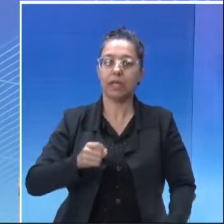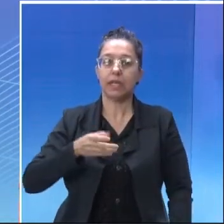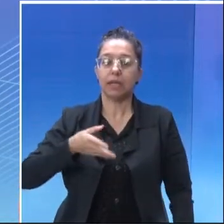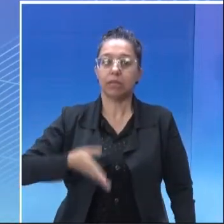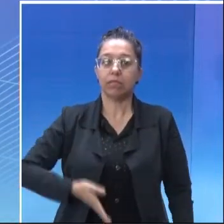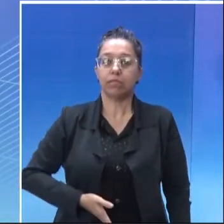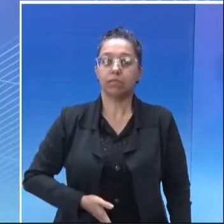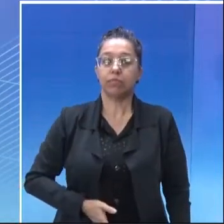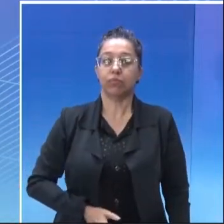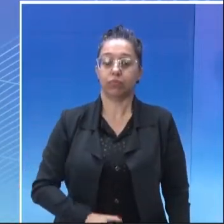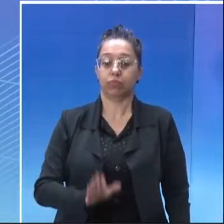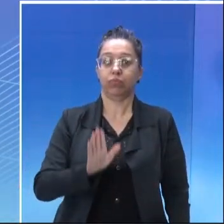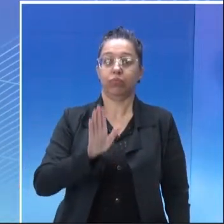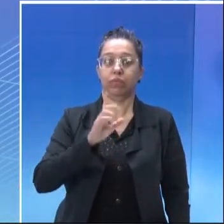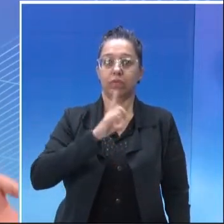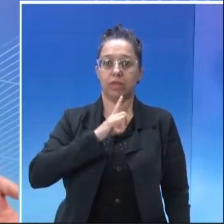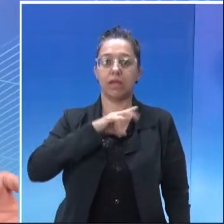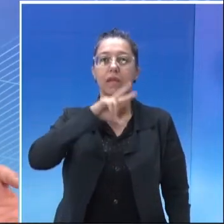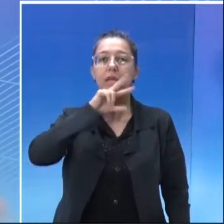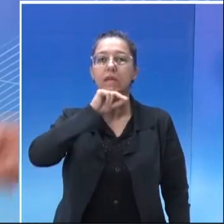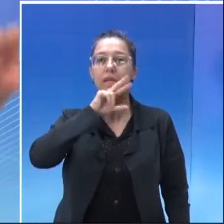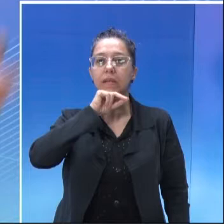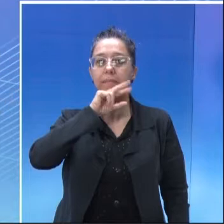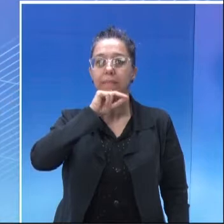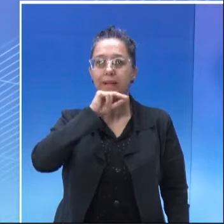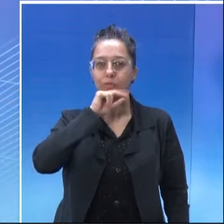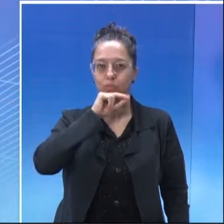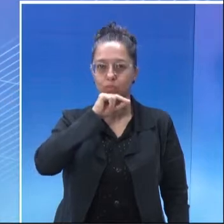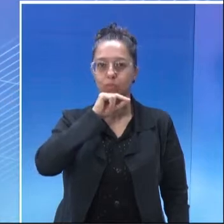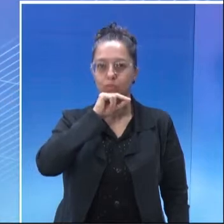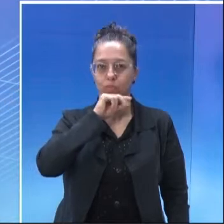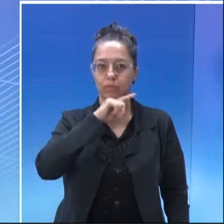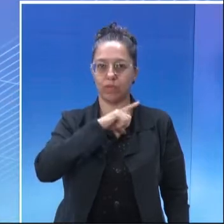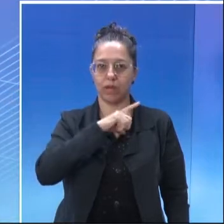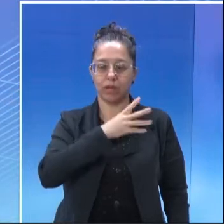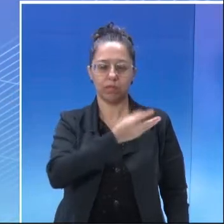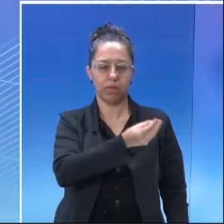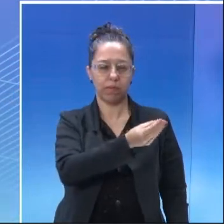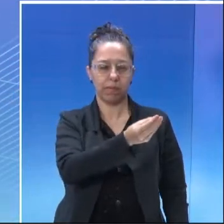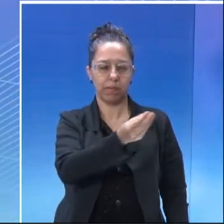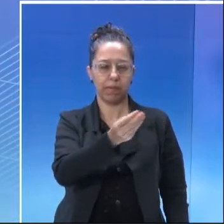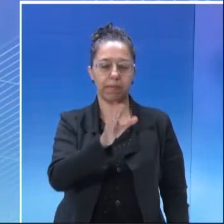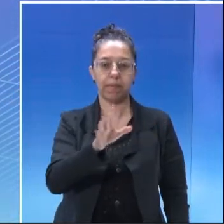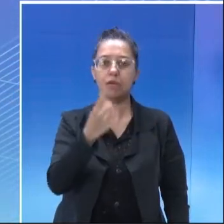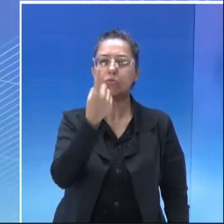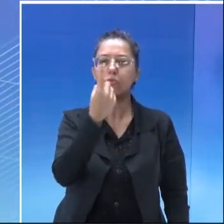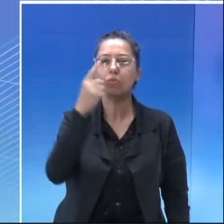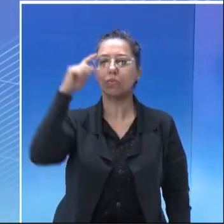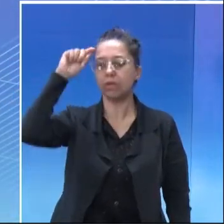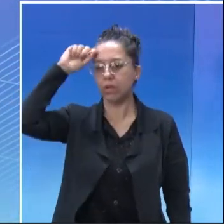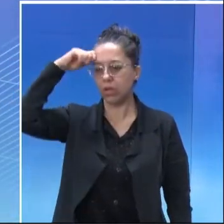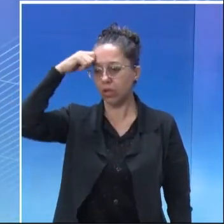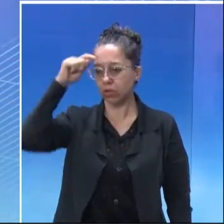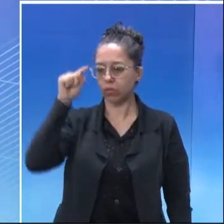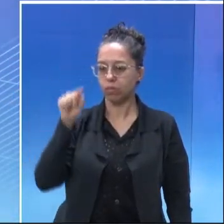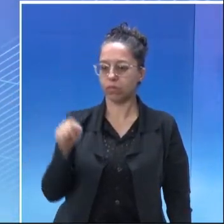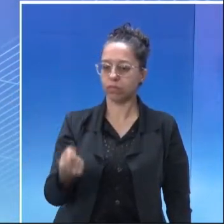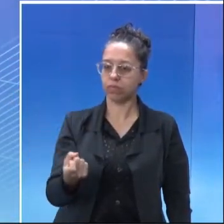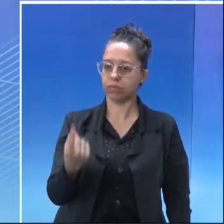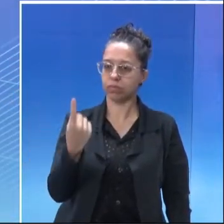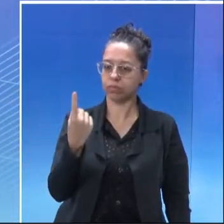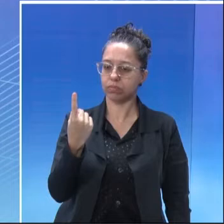nascer 300 mil patos brancos. Se nascer um patinho negro, a teoria tem que mudar, tem que